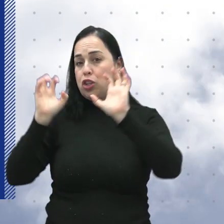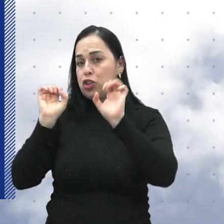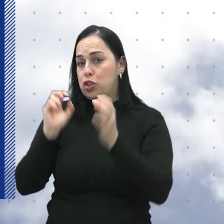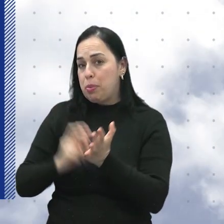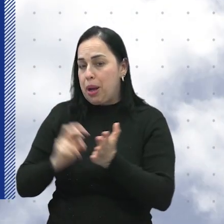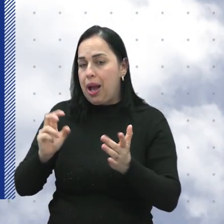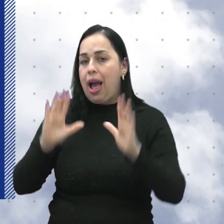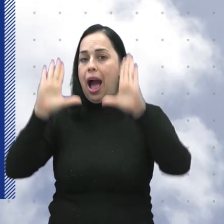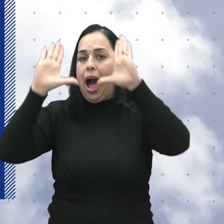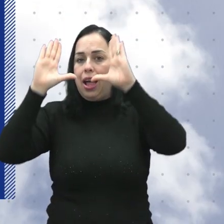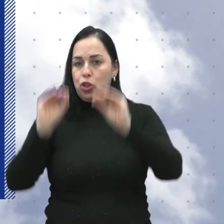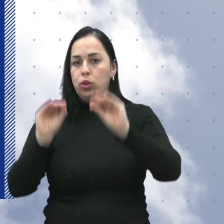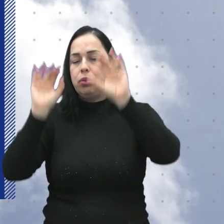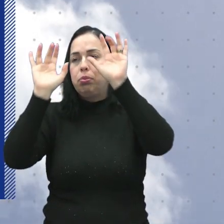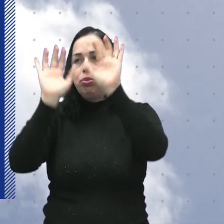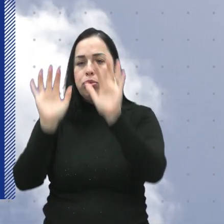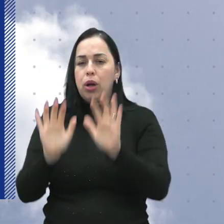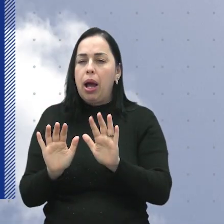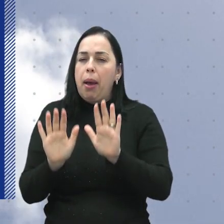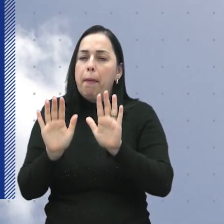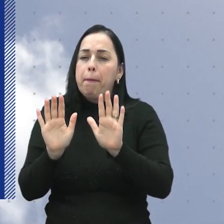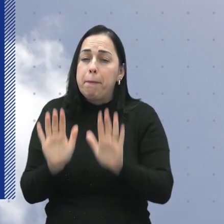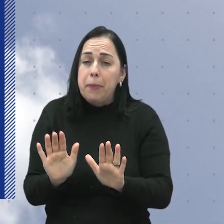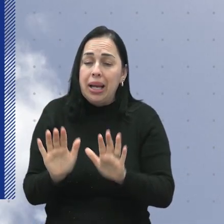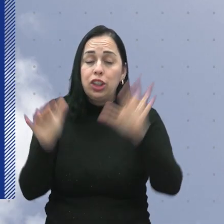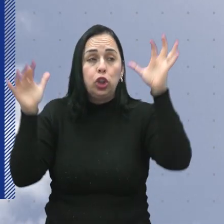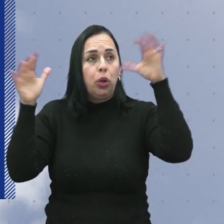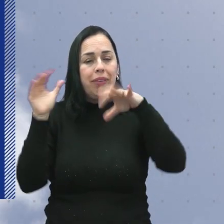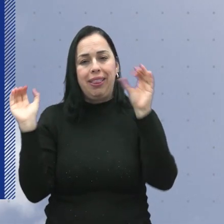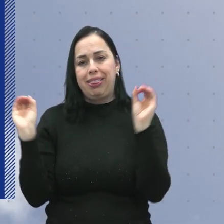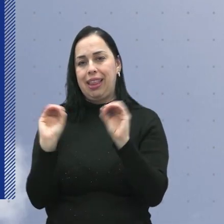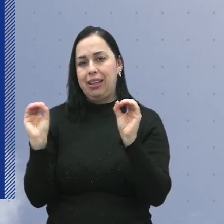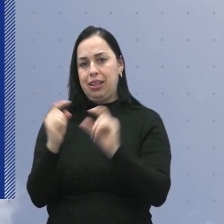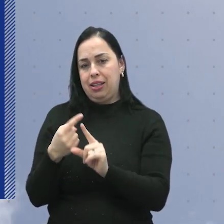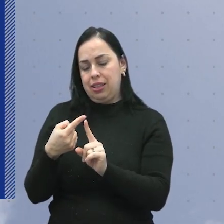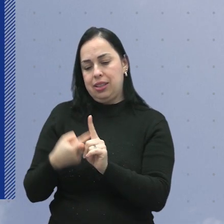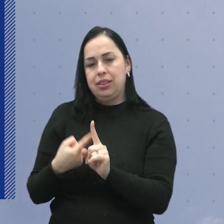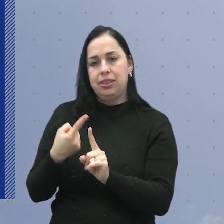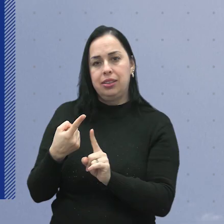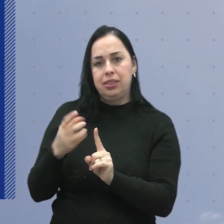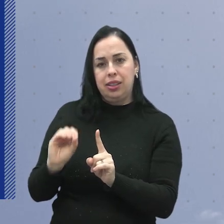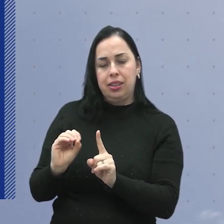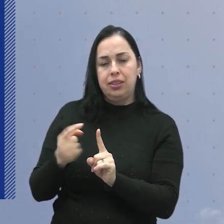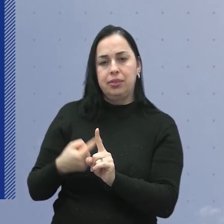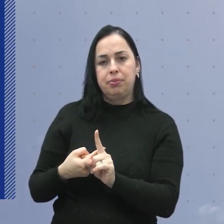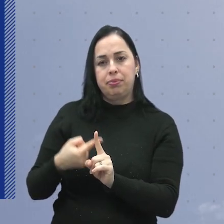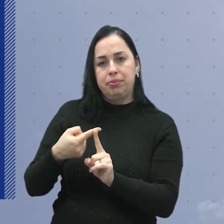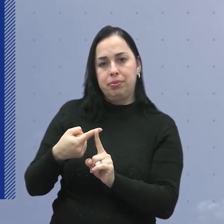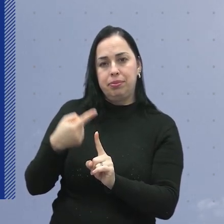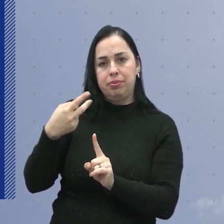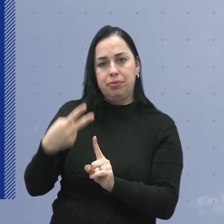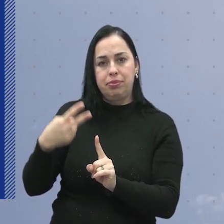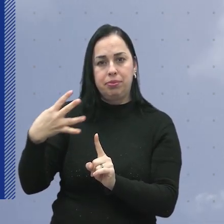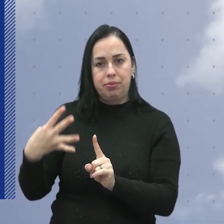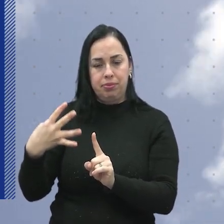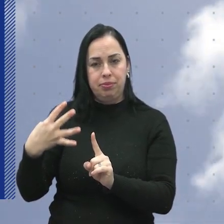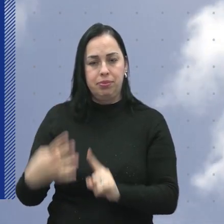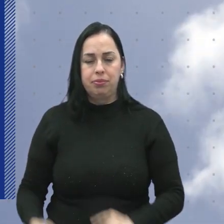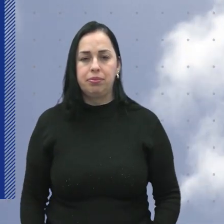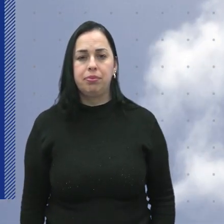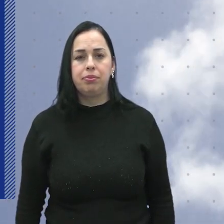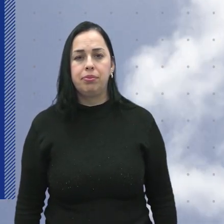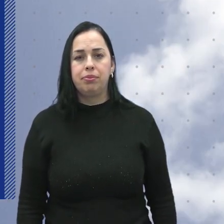À noite terá nevoeiro, mas sem chance de chuva. A mínima prevista é de 10, com a máxima de